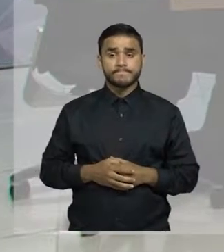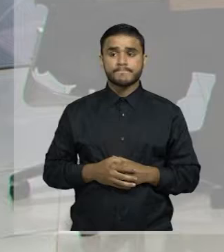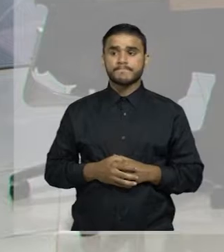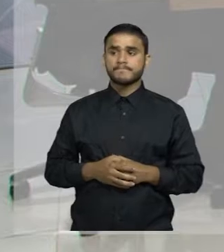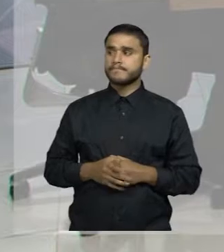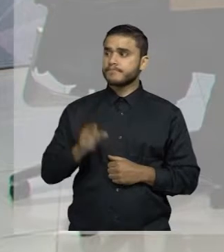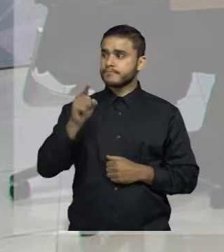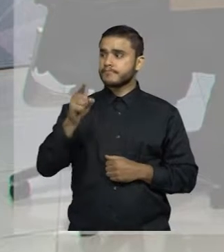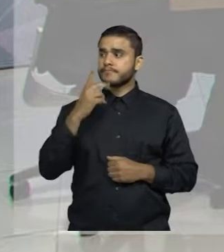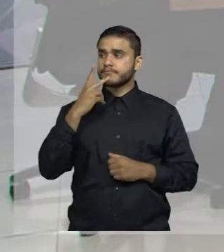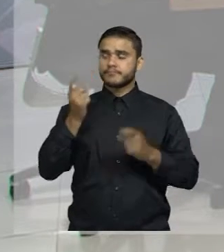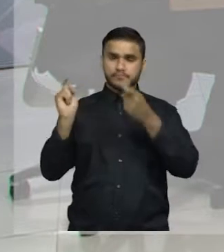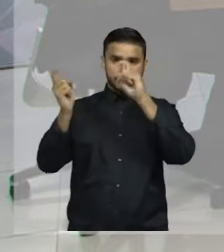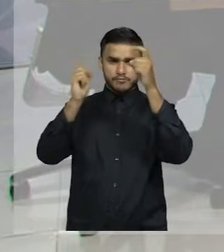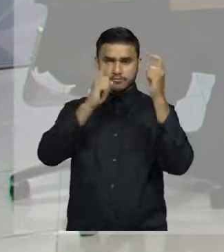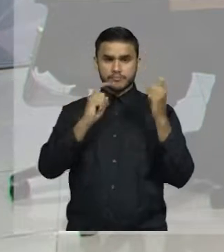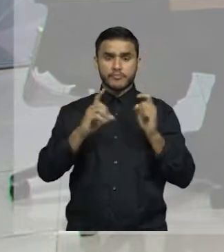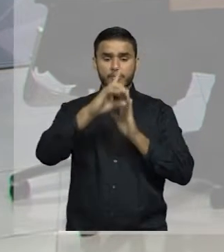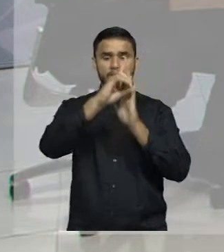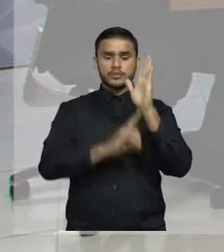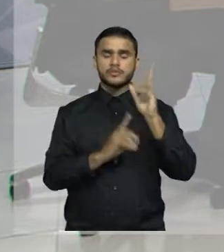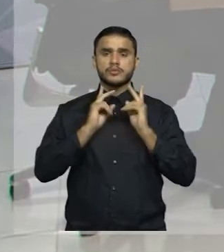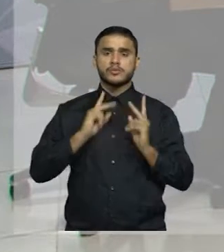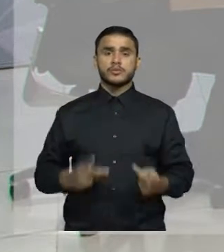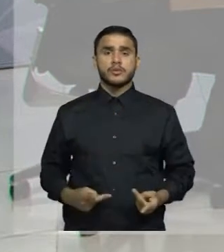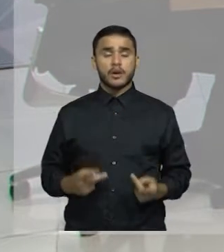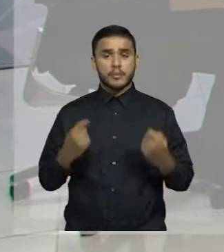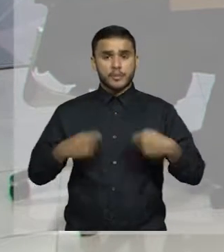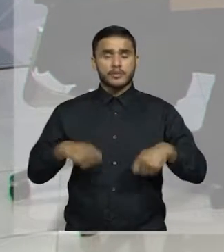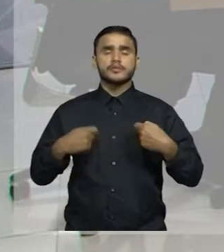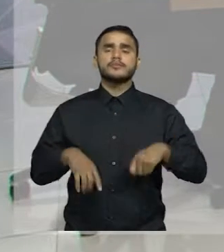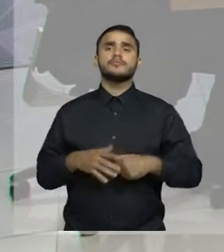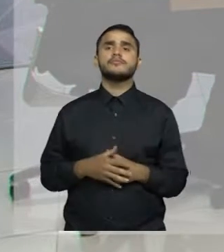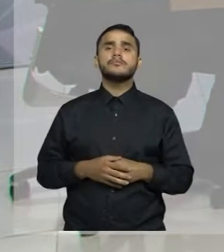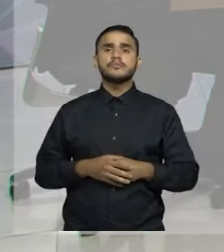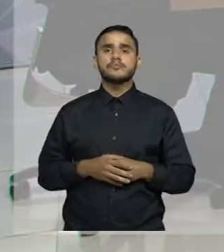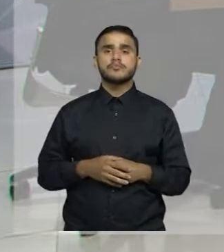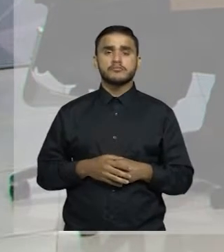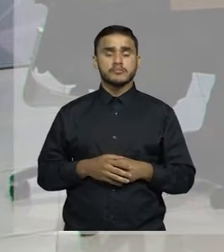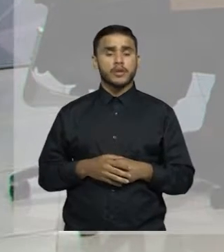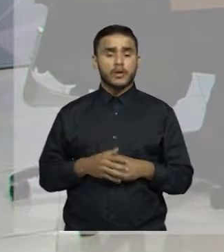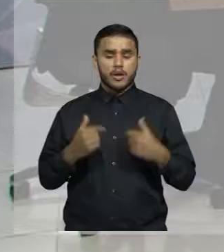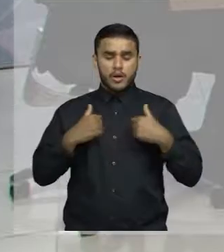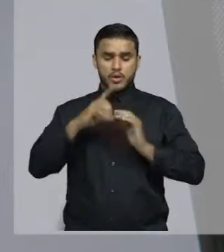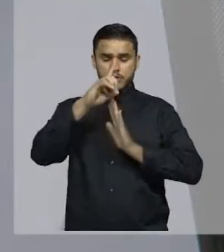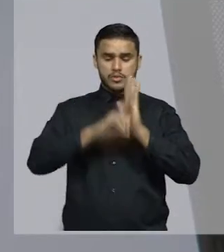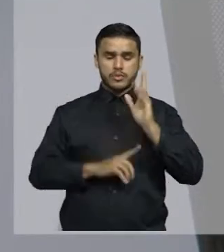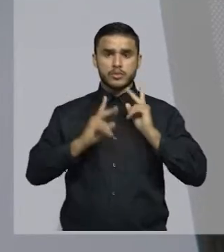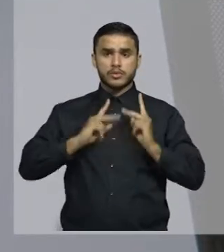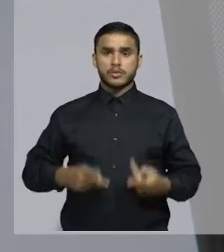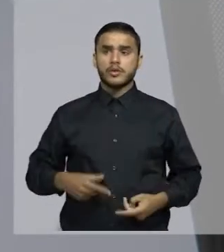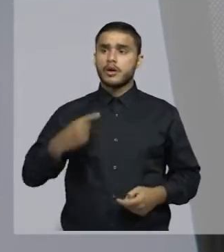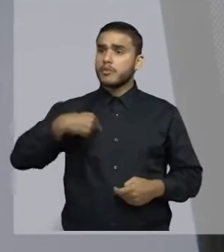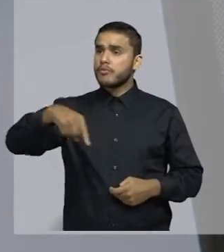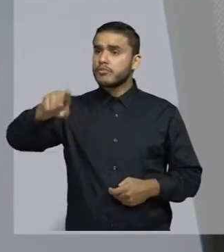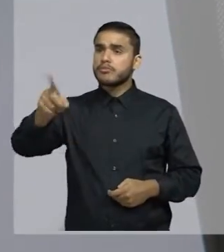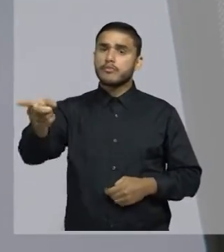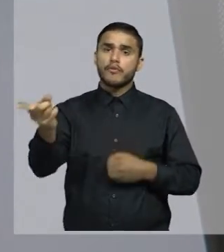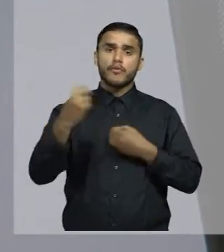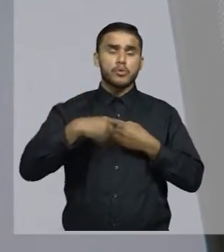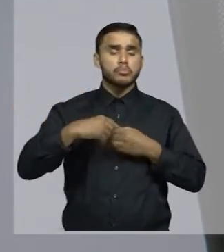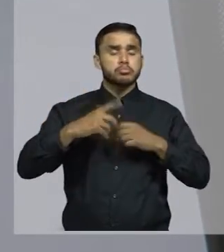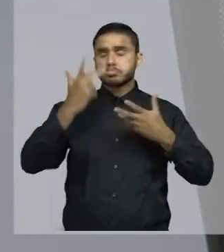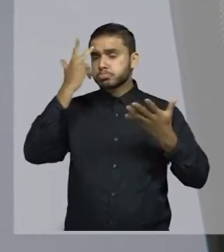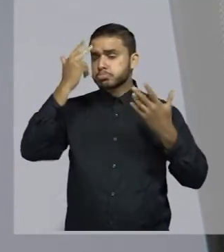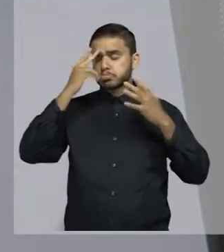Rui, de uma discussão mais clara, até mesmo da questão dos direitos humanos. Você tem, por exemplo, a questão do IV, um direito humano fundamental, que muitas